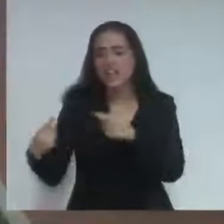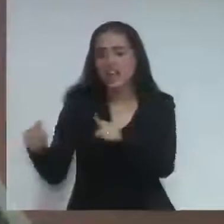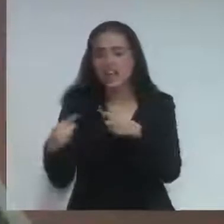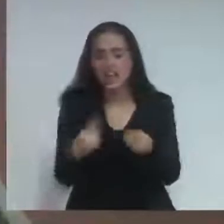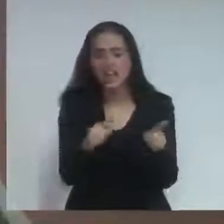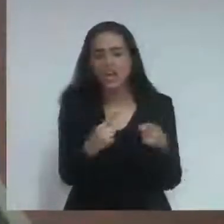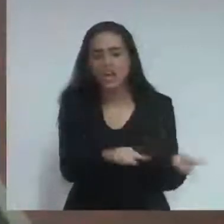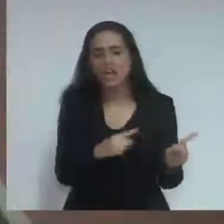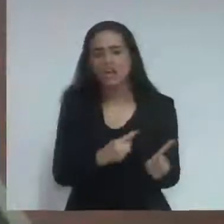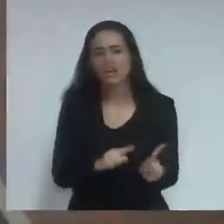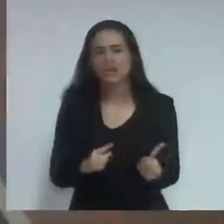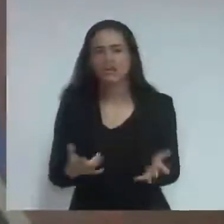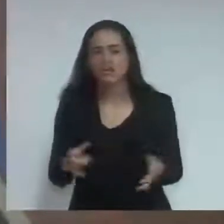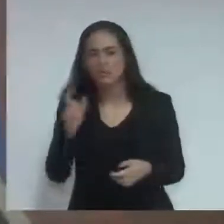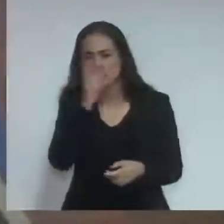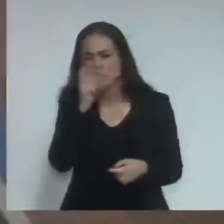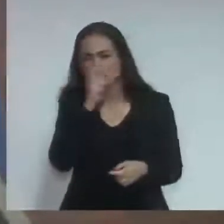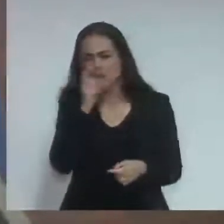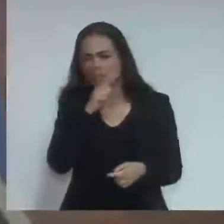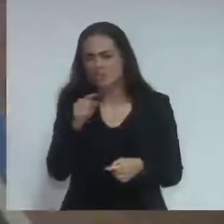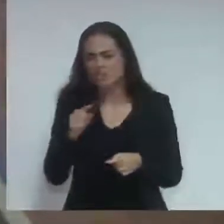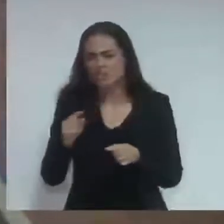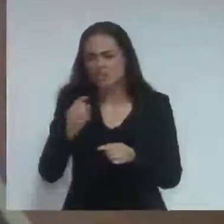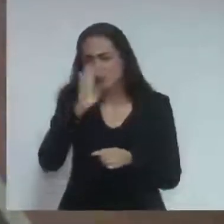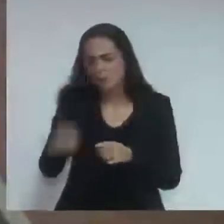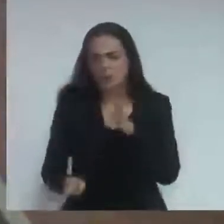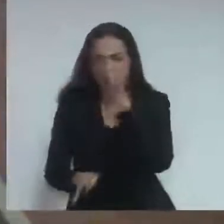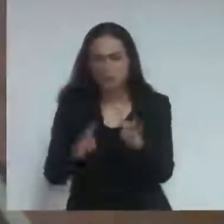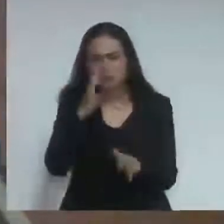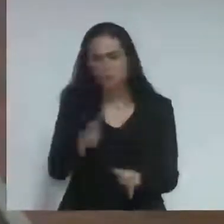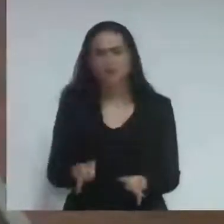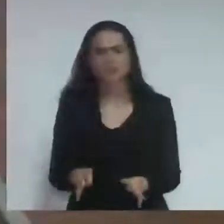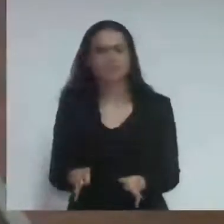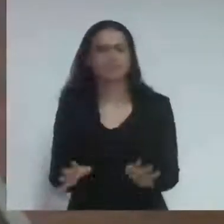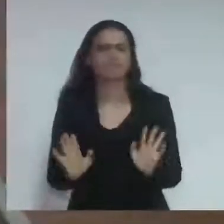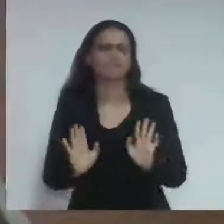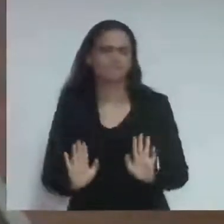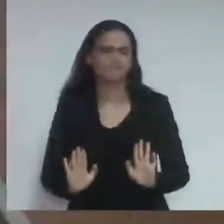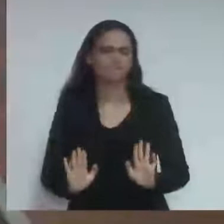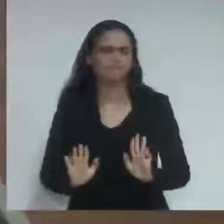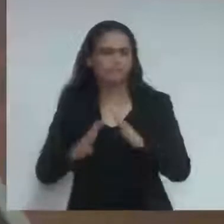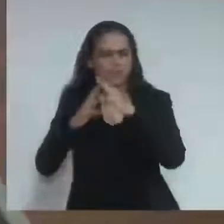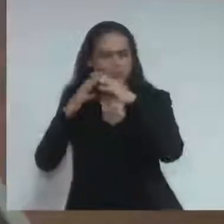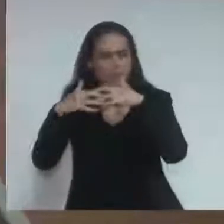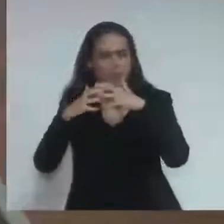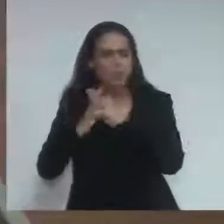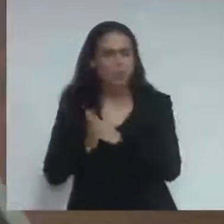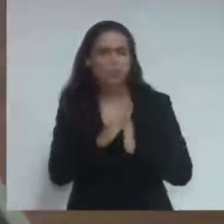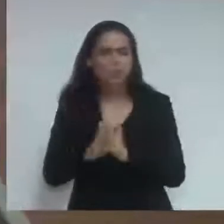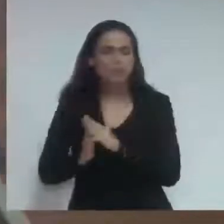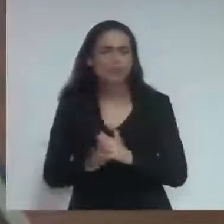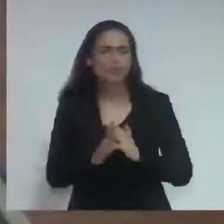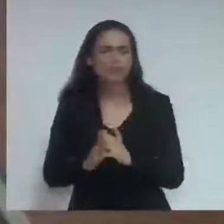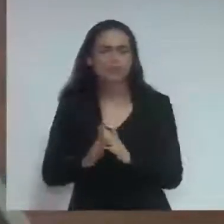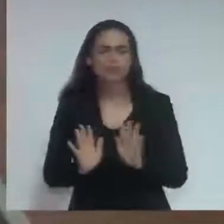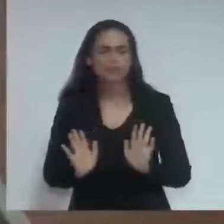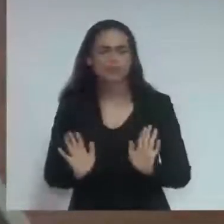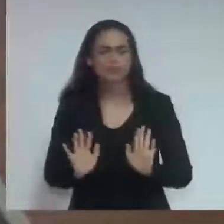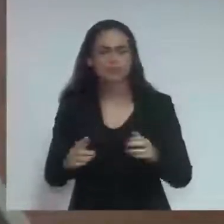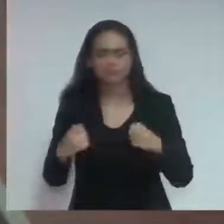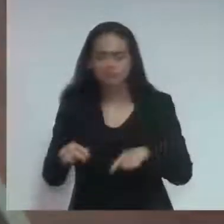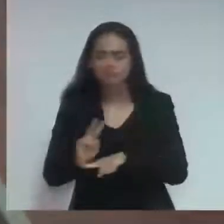com caluniação, se é esse o termo mais adequado. Porque quando você faz